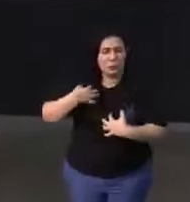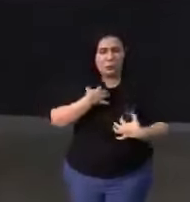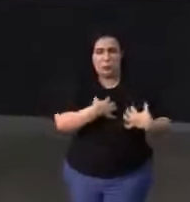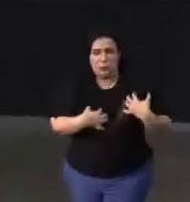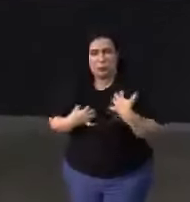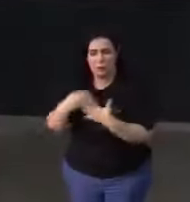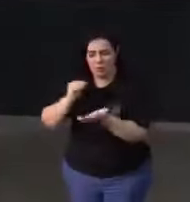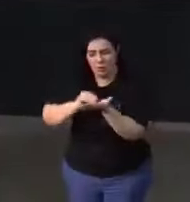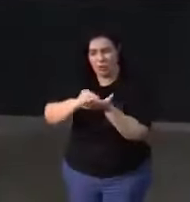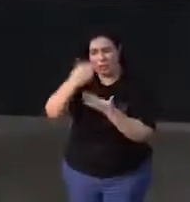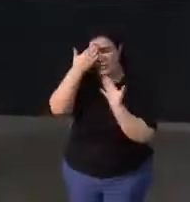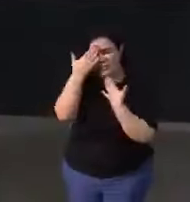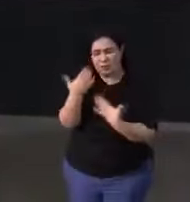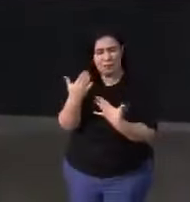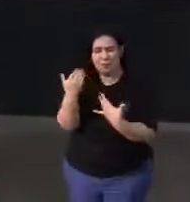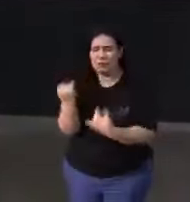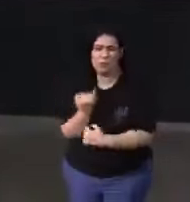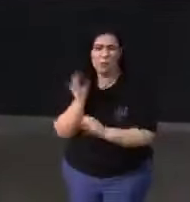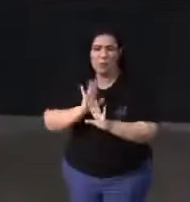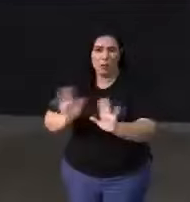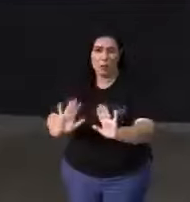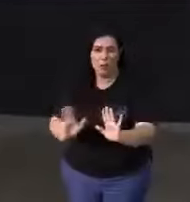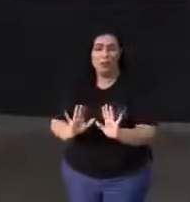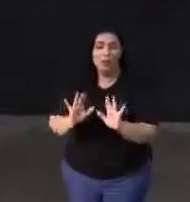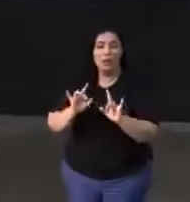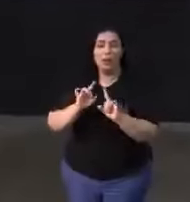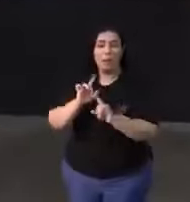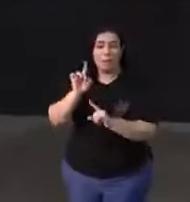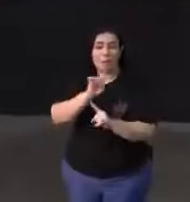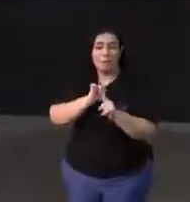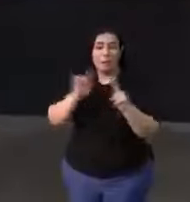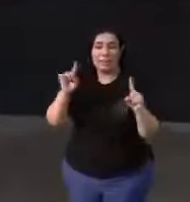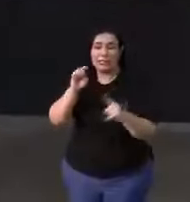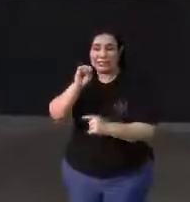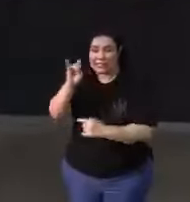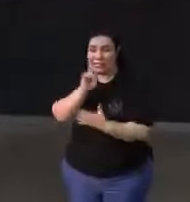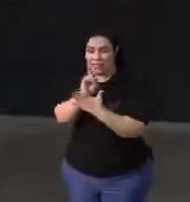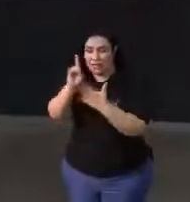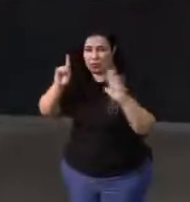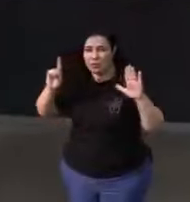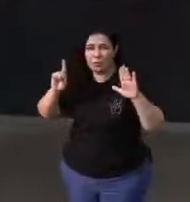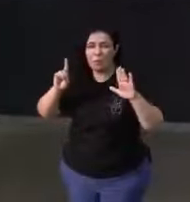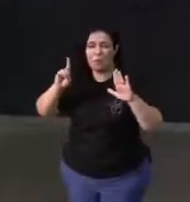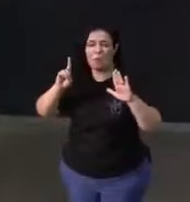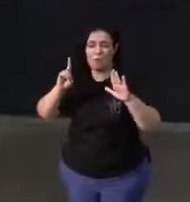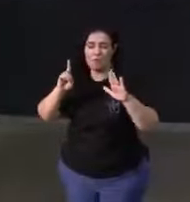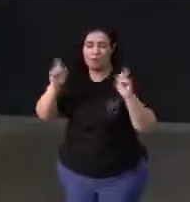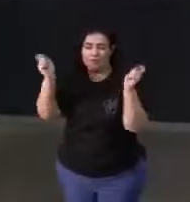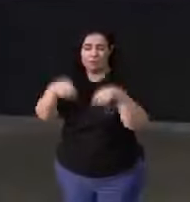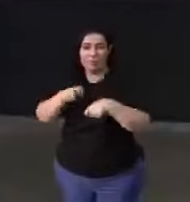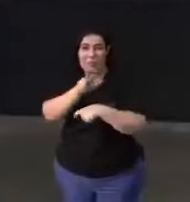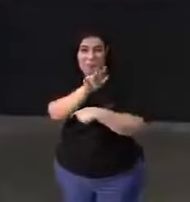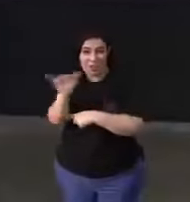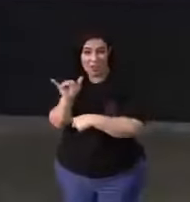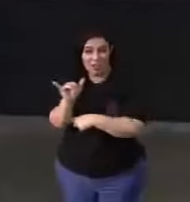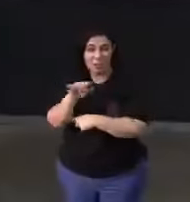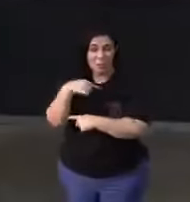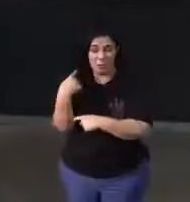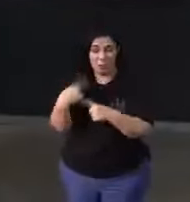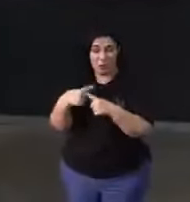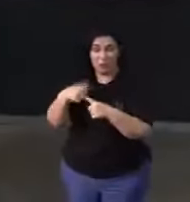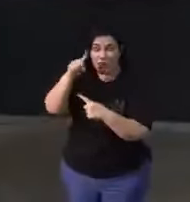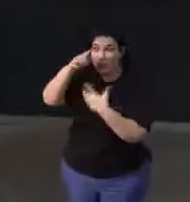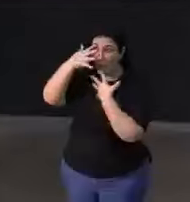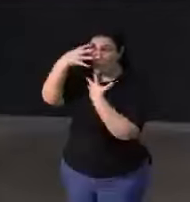de ingratidão, não importa, irmão. O Espírito do Senhor prometeu algo a você, certamente Ele é fiel e justo